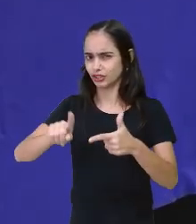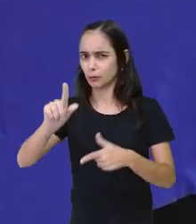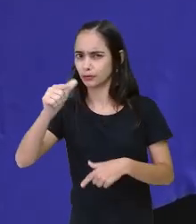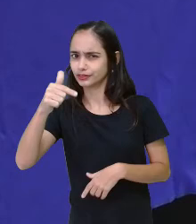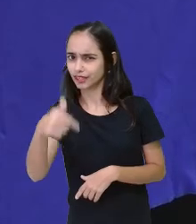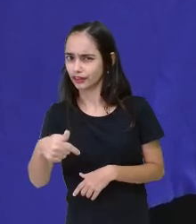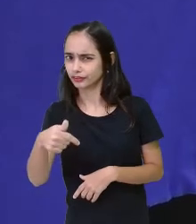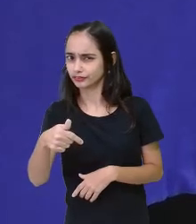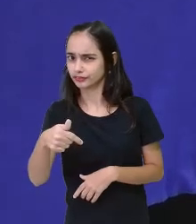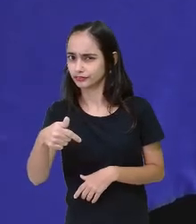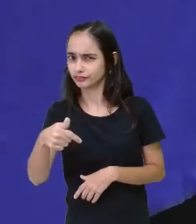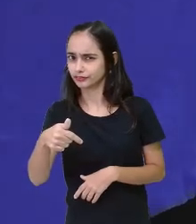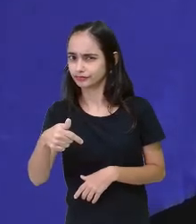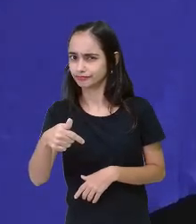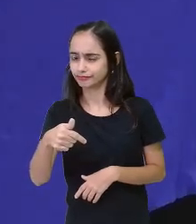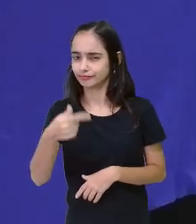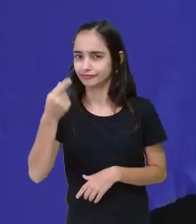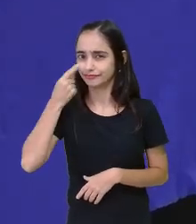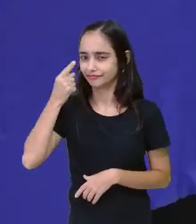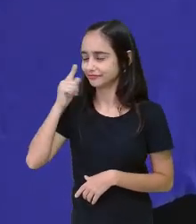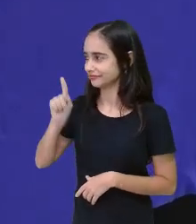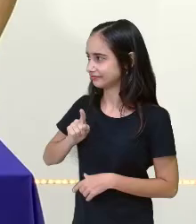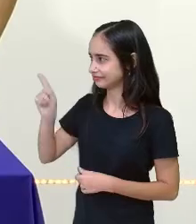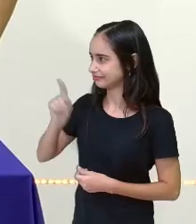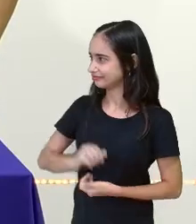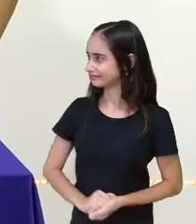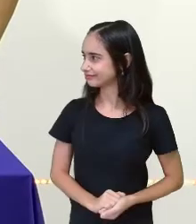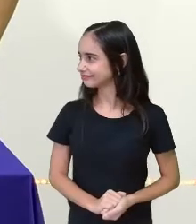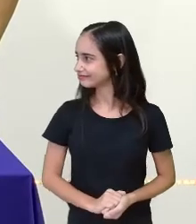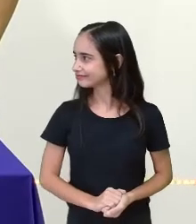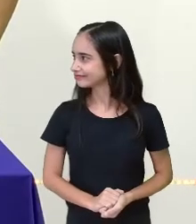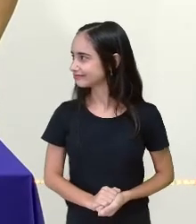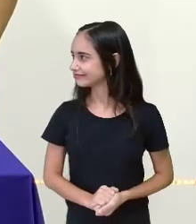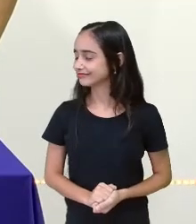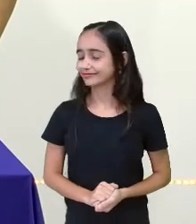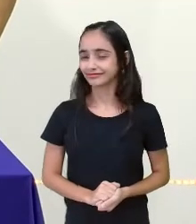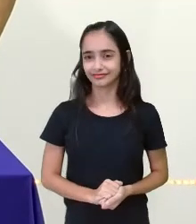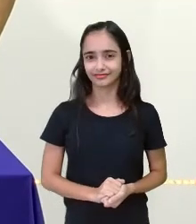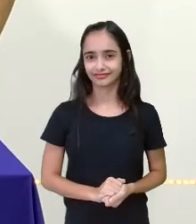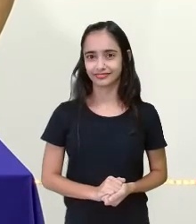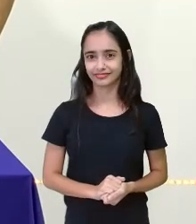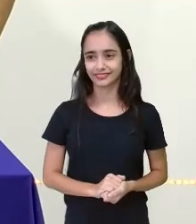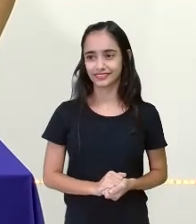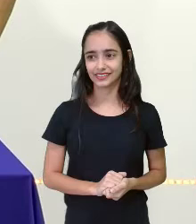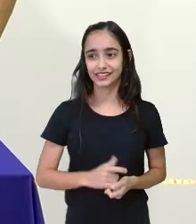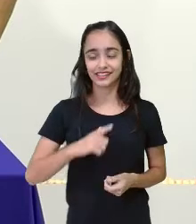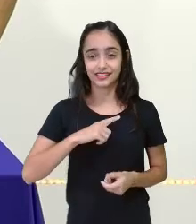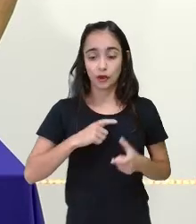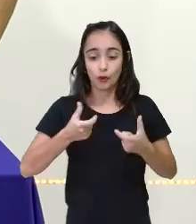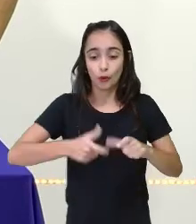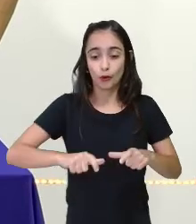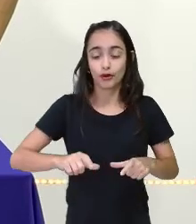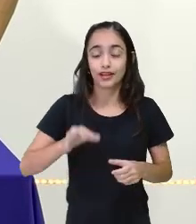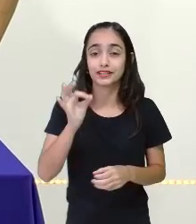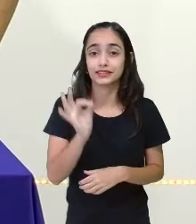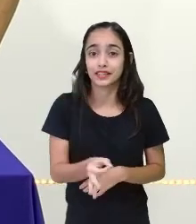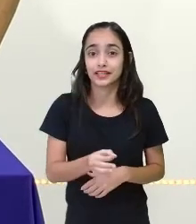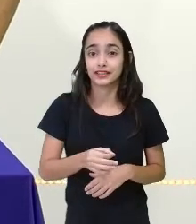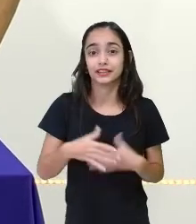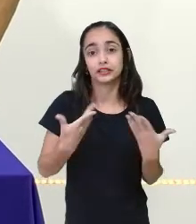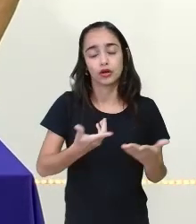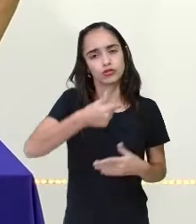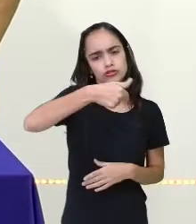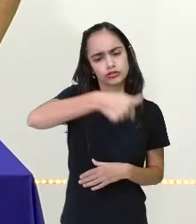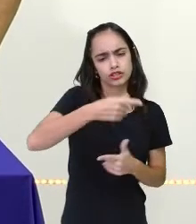7, né? Colocar aqui, congelou, não, eu que não estava no lugar, né, na posição. 7 dividido